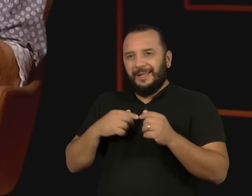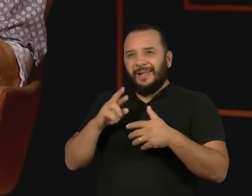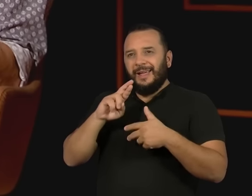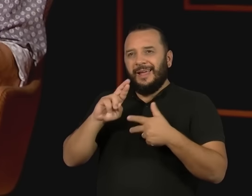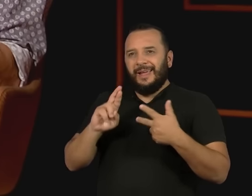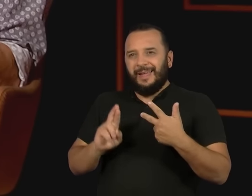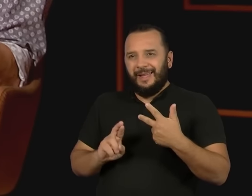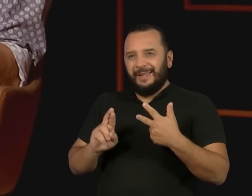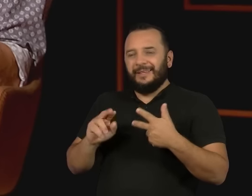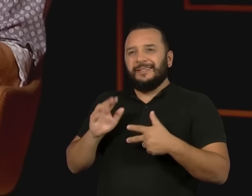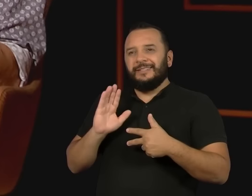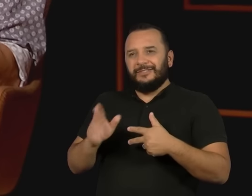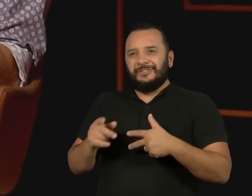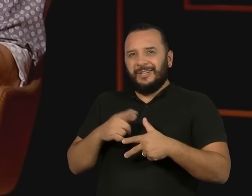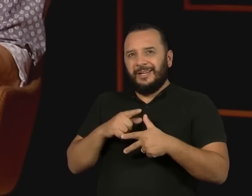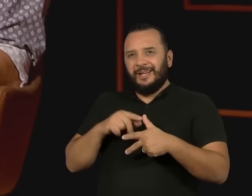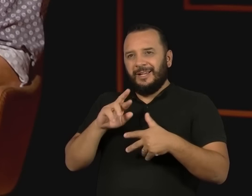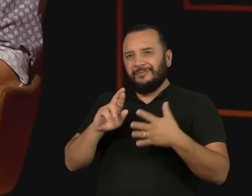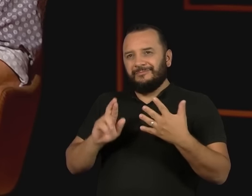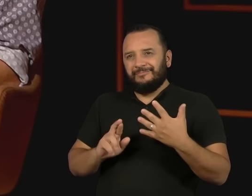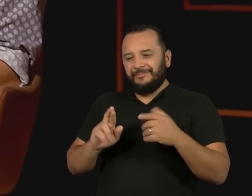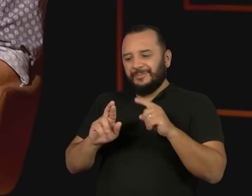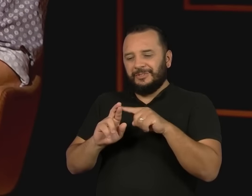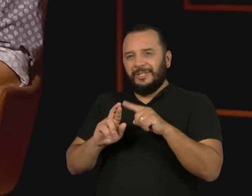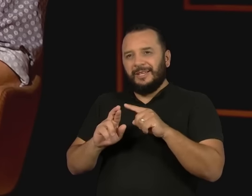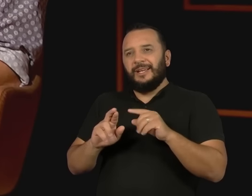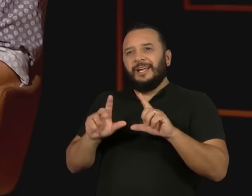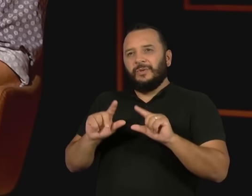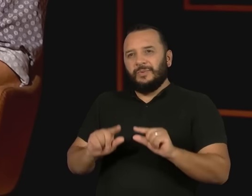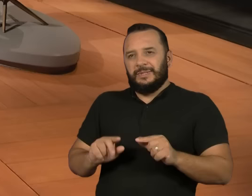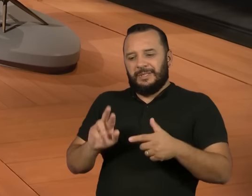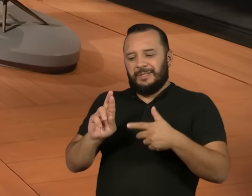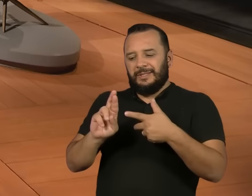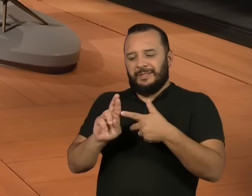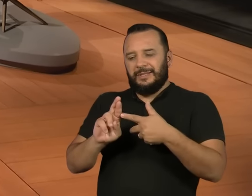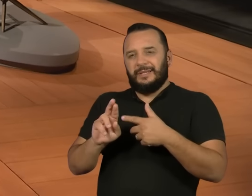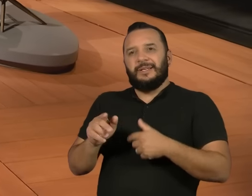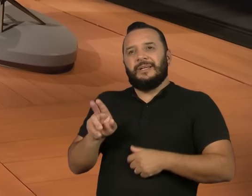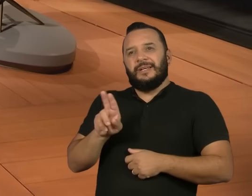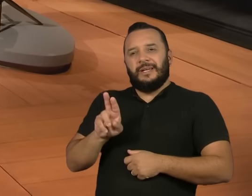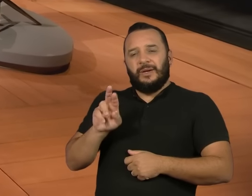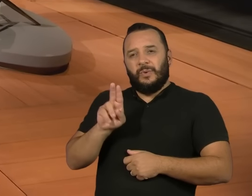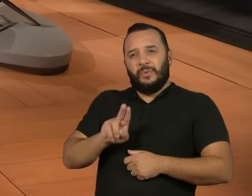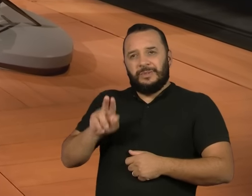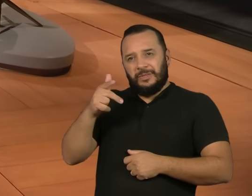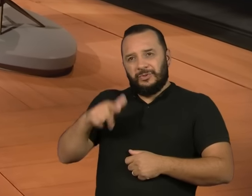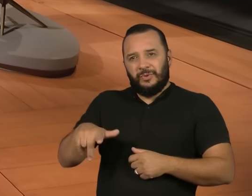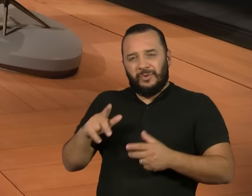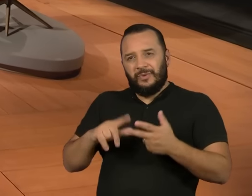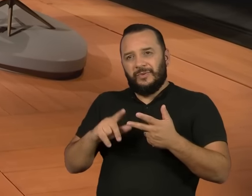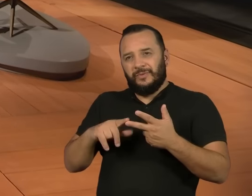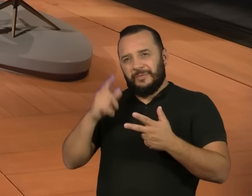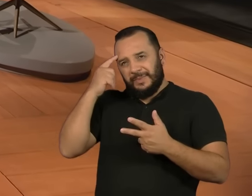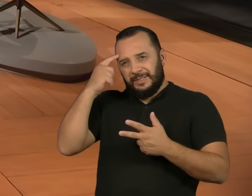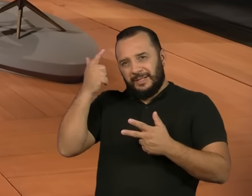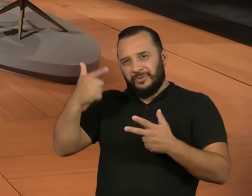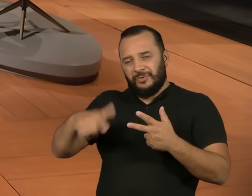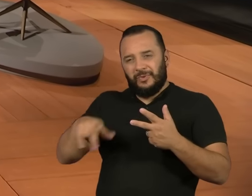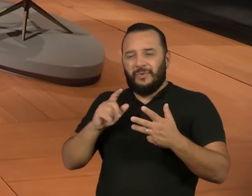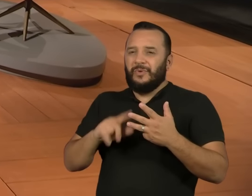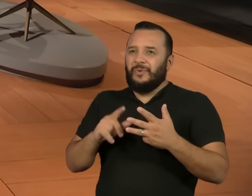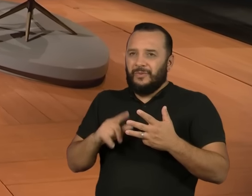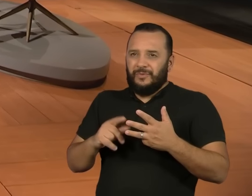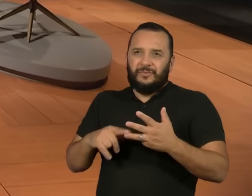reciclar, reutilizar, repensar, né? A sua relação com o consumo, com o meio ambiente, né?